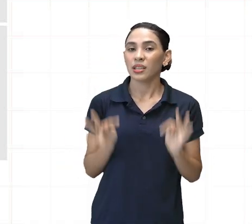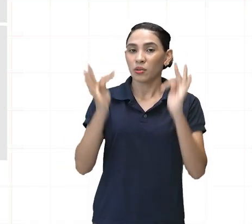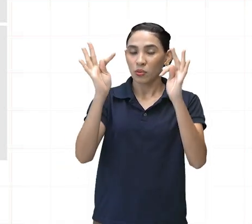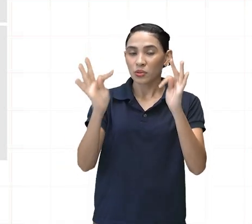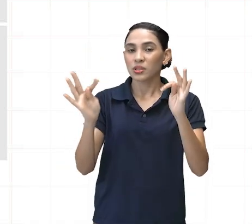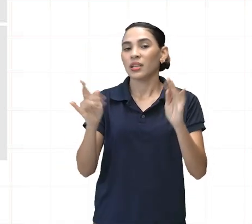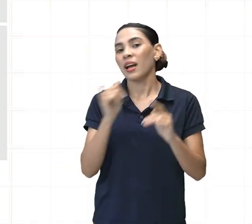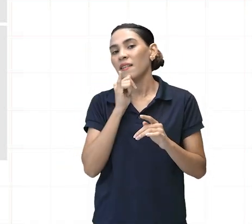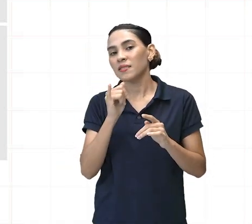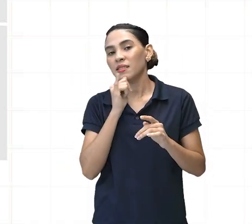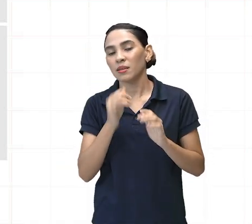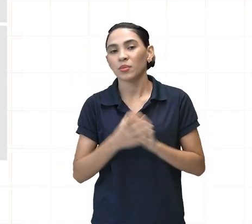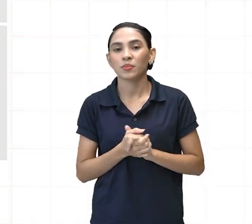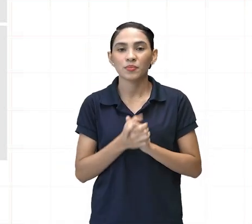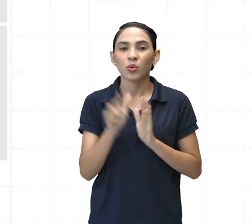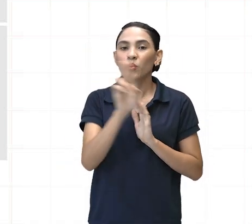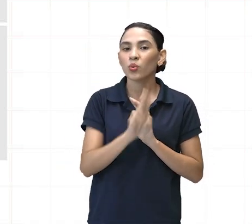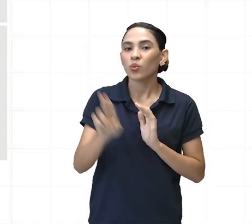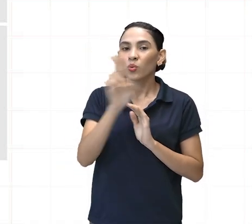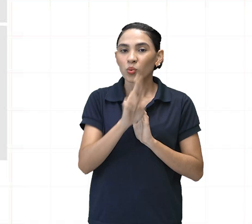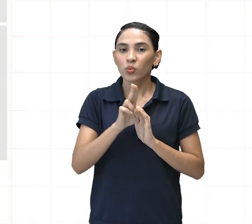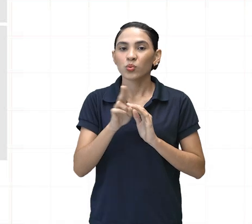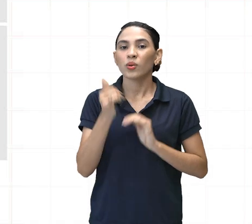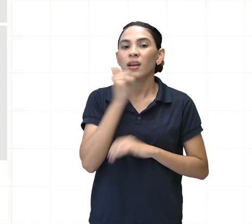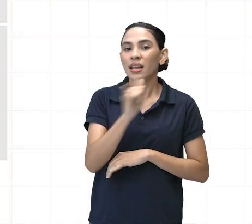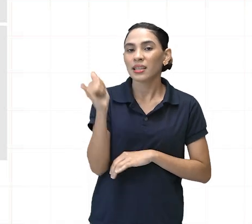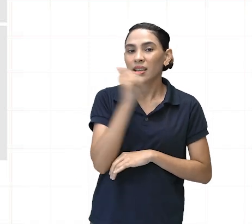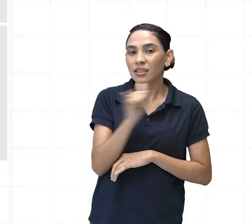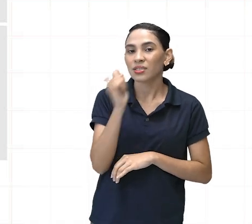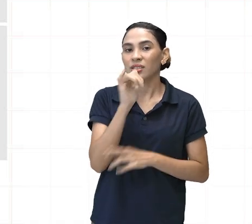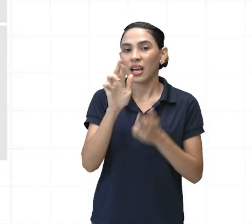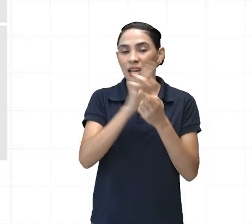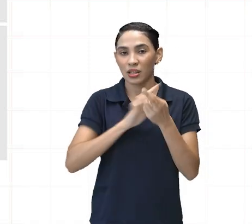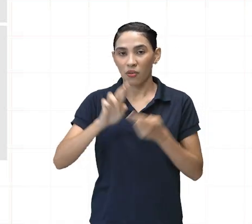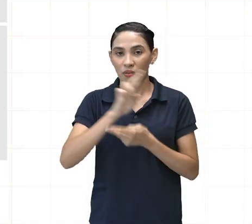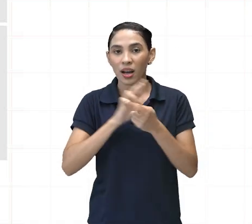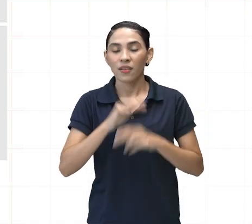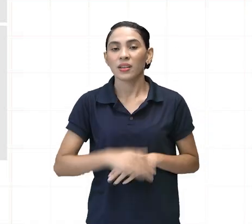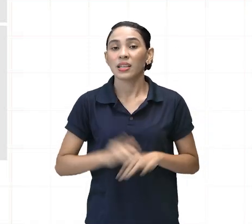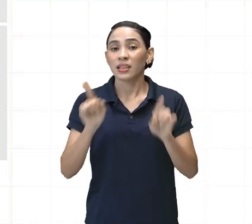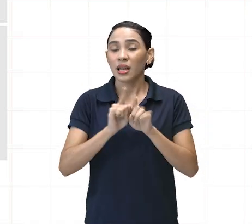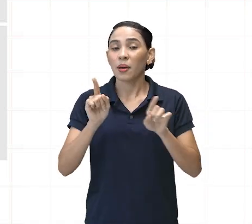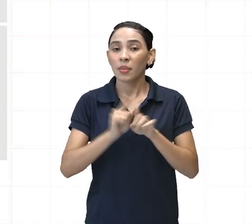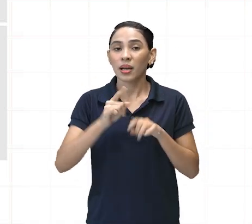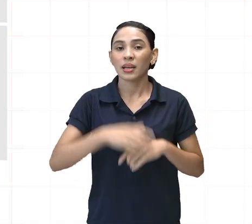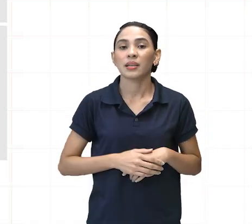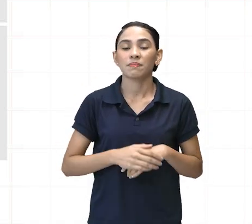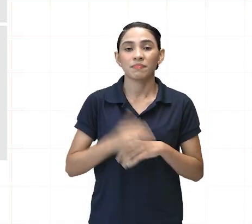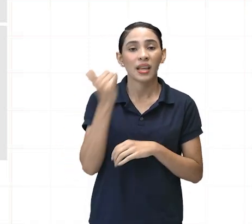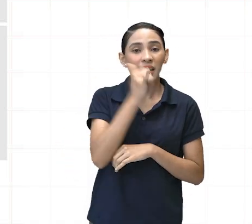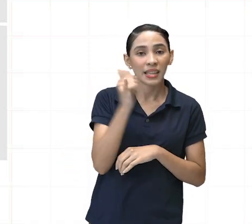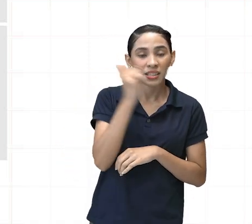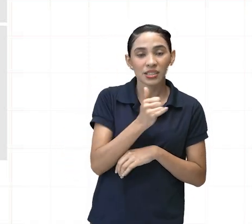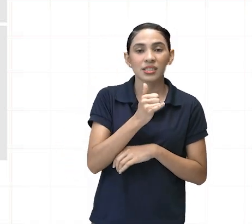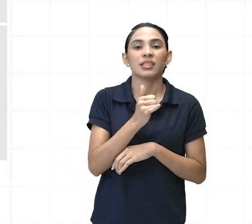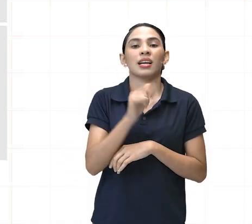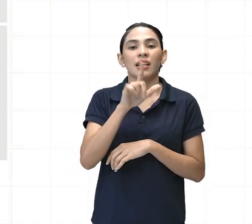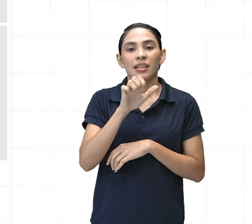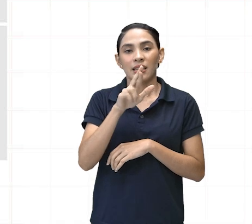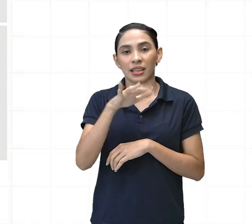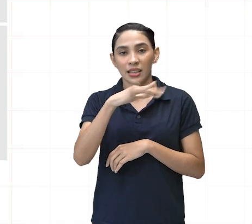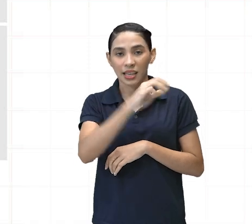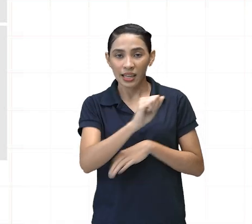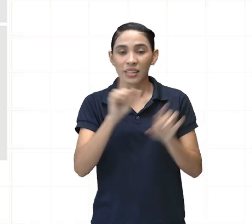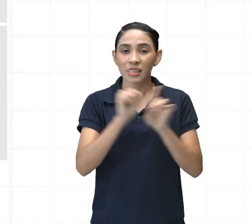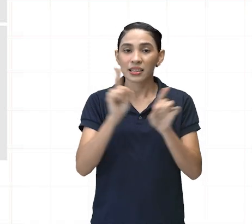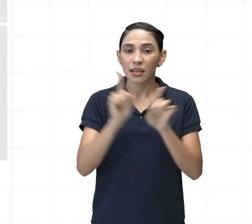tecnologias como a utilização das energias renováveis, a mobilidade elétrica e